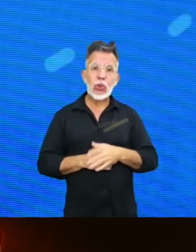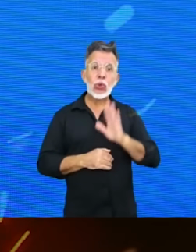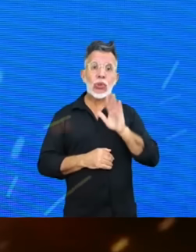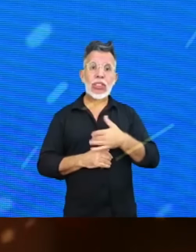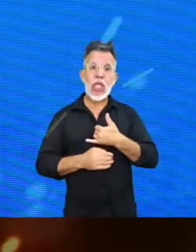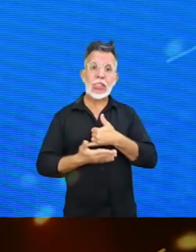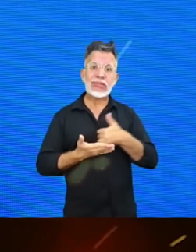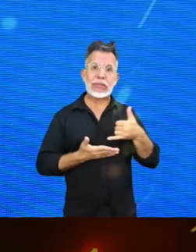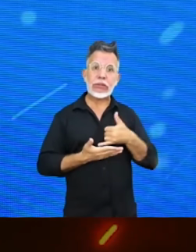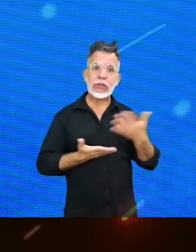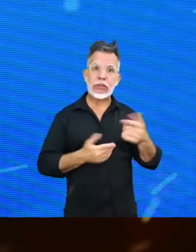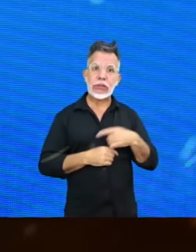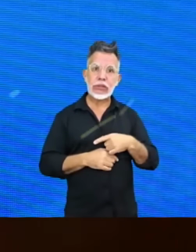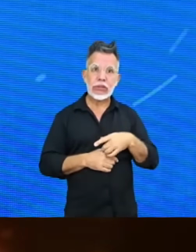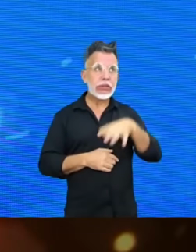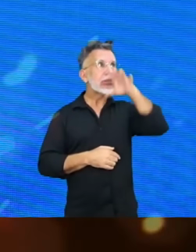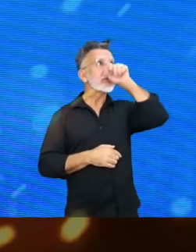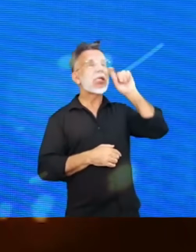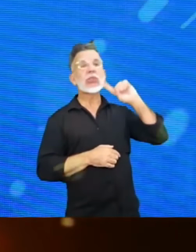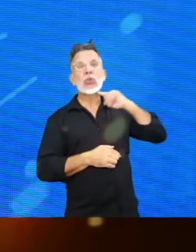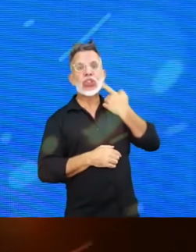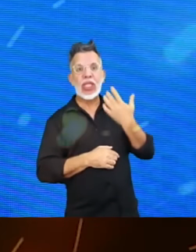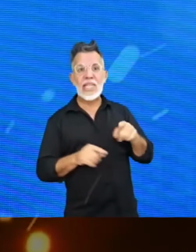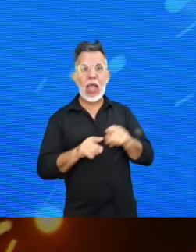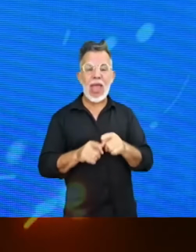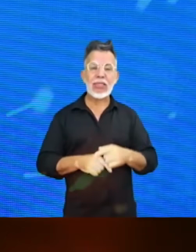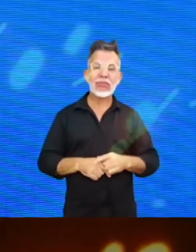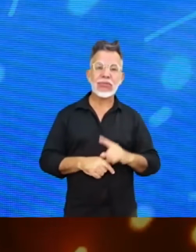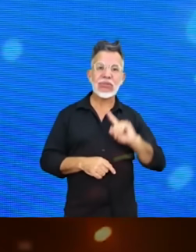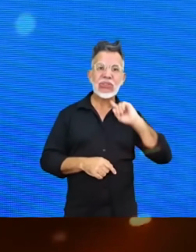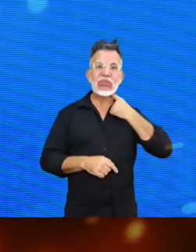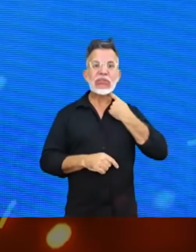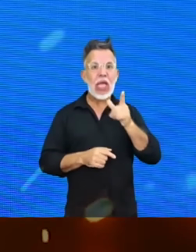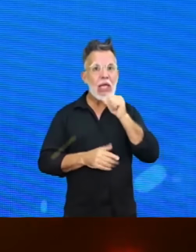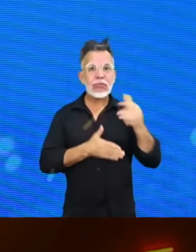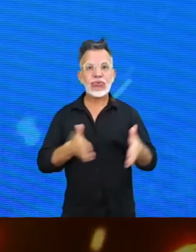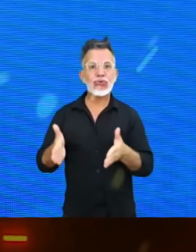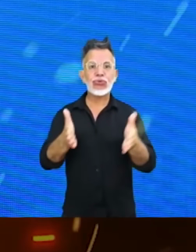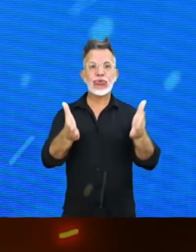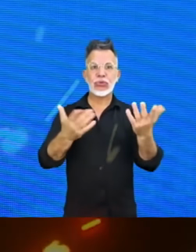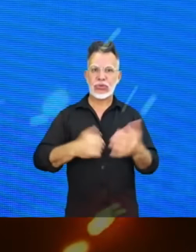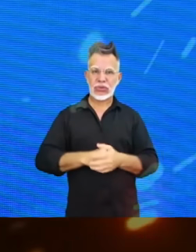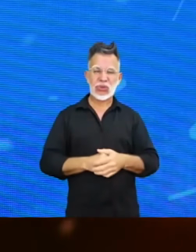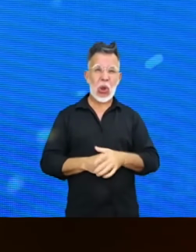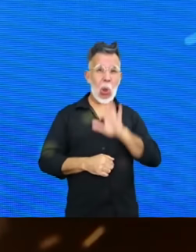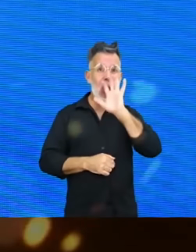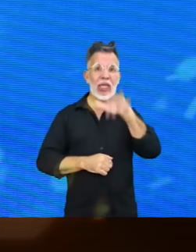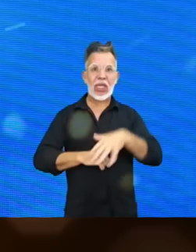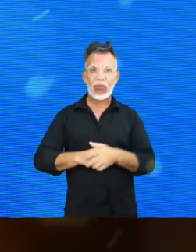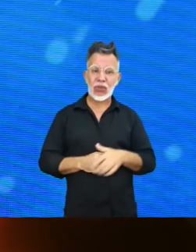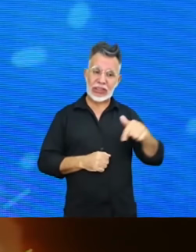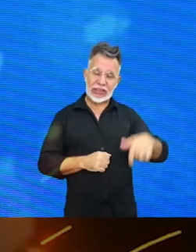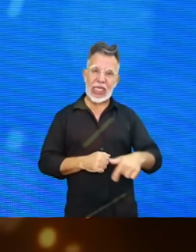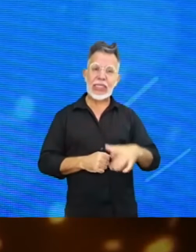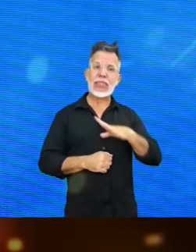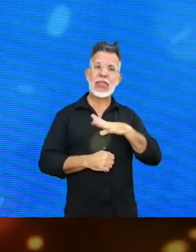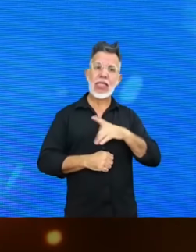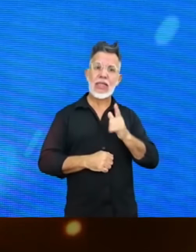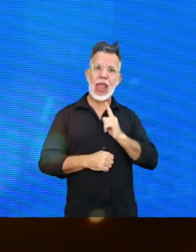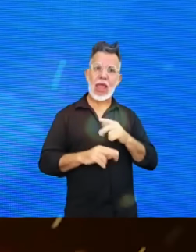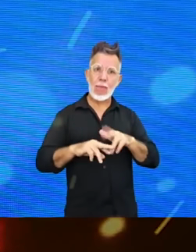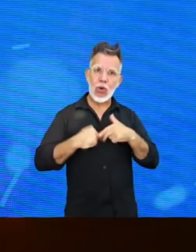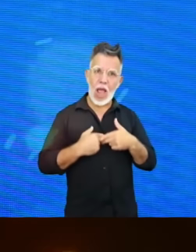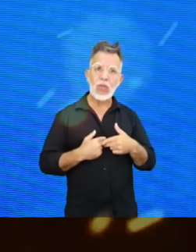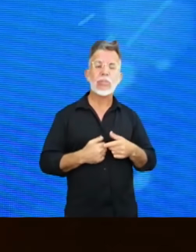urina na no centro de São Paulo com esse cheiro horrível que essa cidade tem por conta das mazelas de um